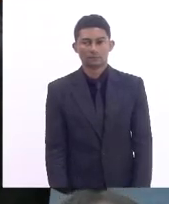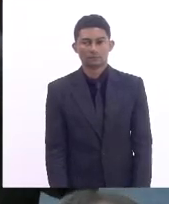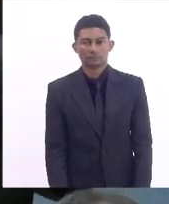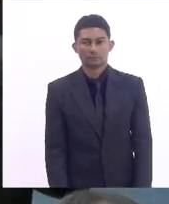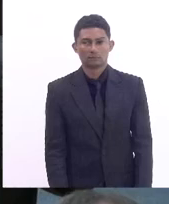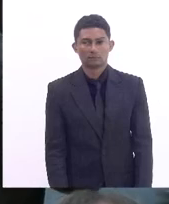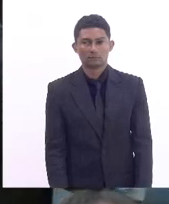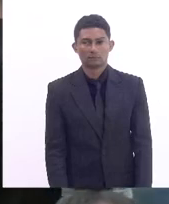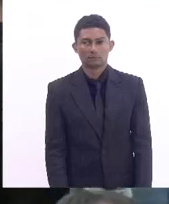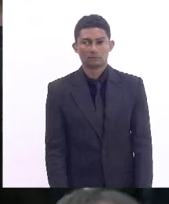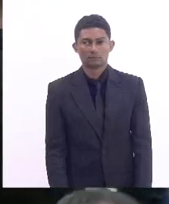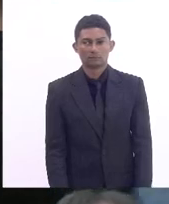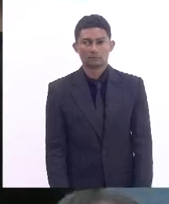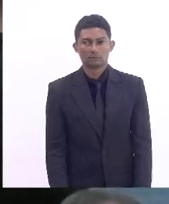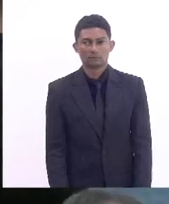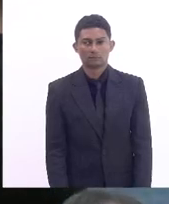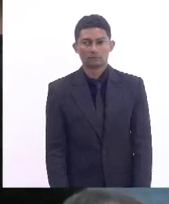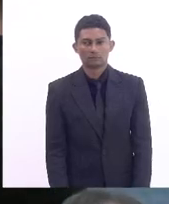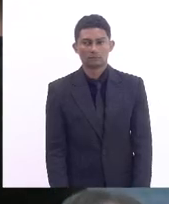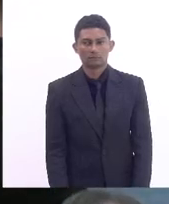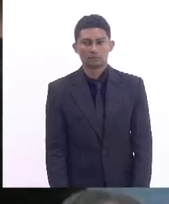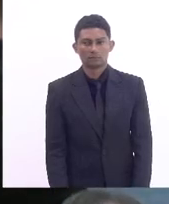E aí